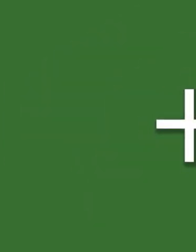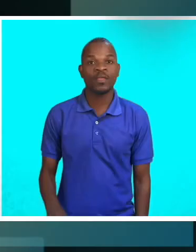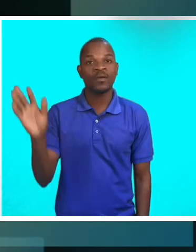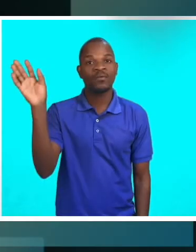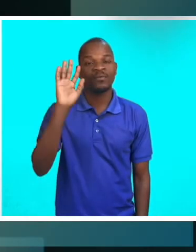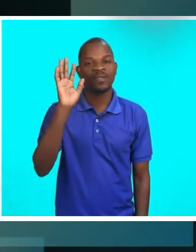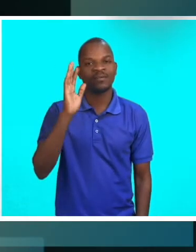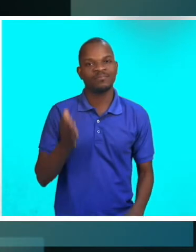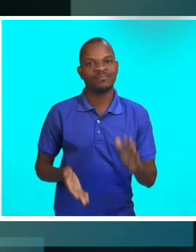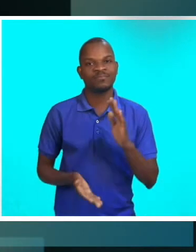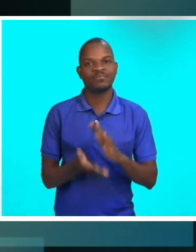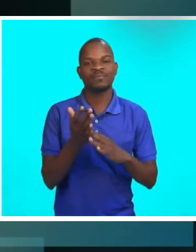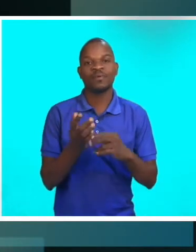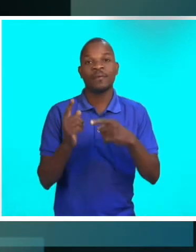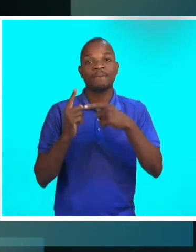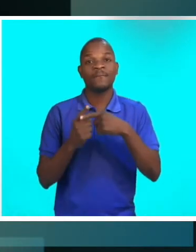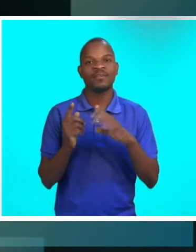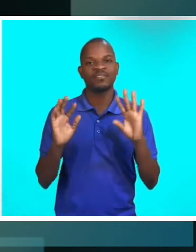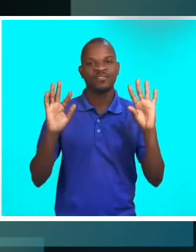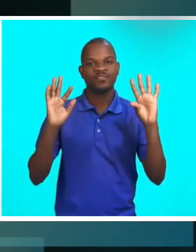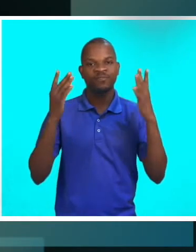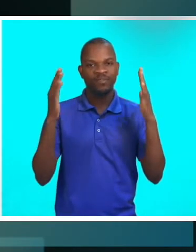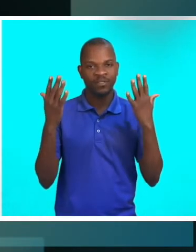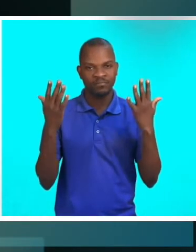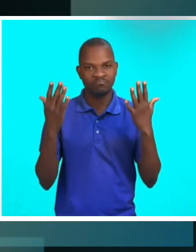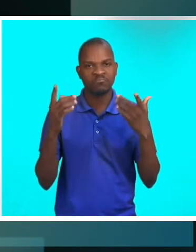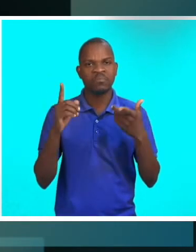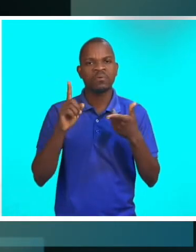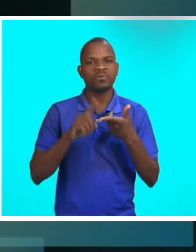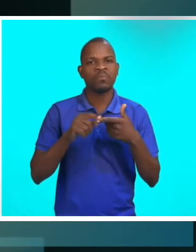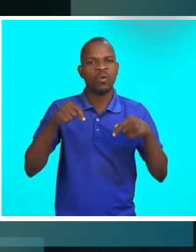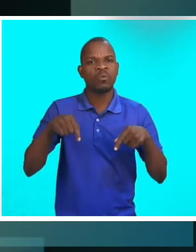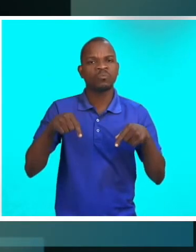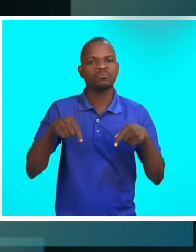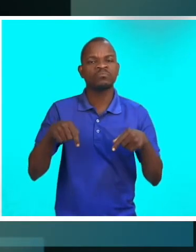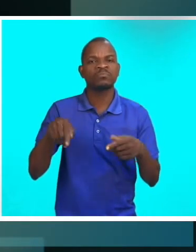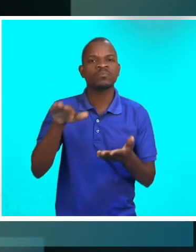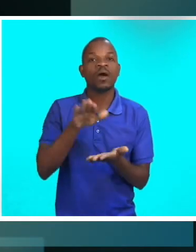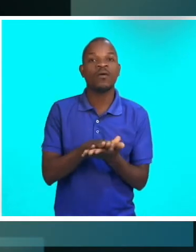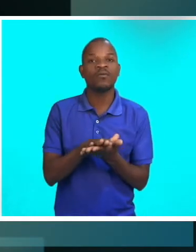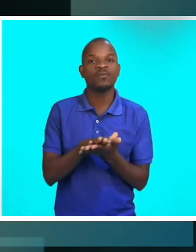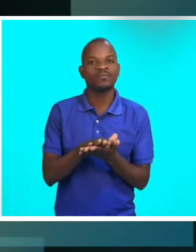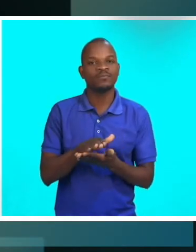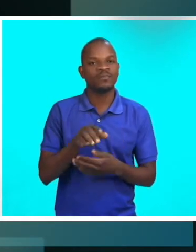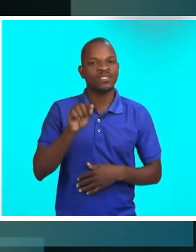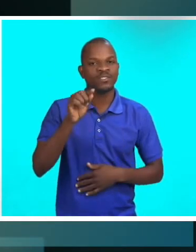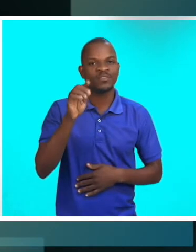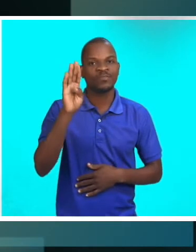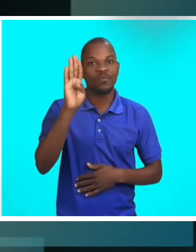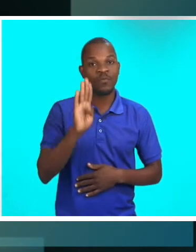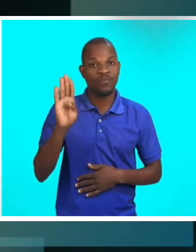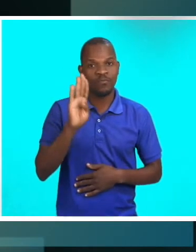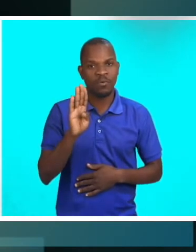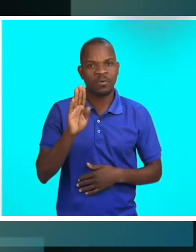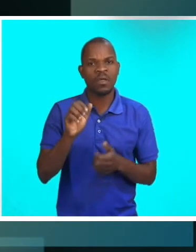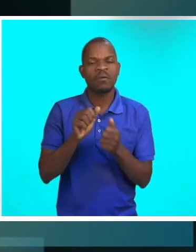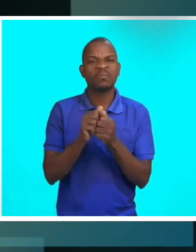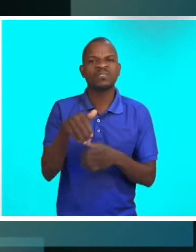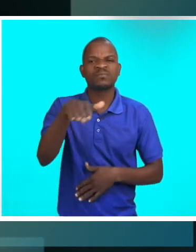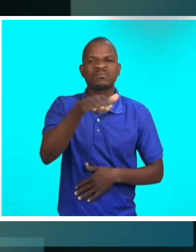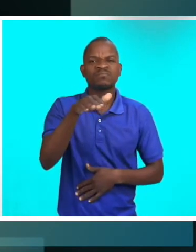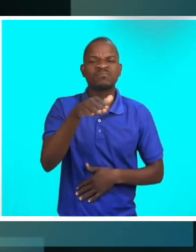Olá! Está no ar o seu espaço Mais Vida. Hoje viemos ao município de Boan, concretamente